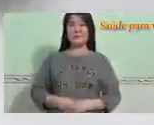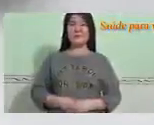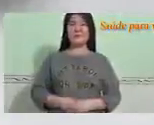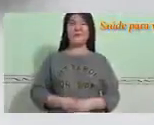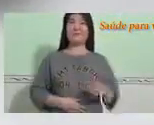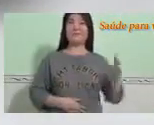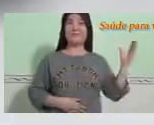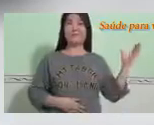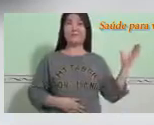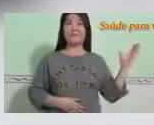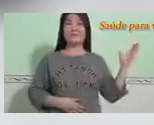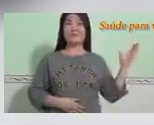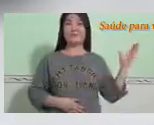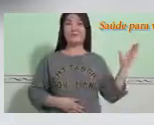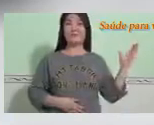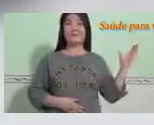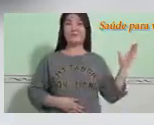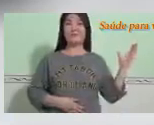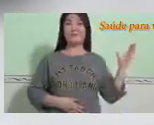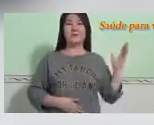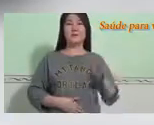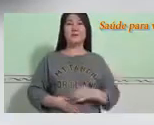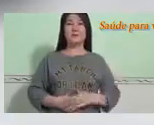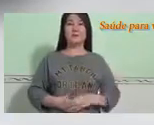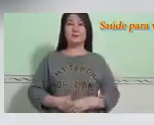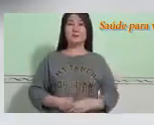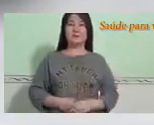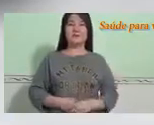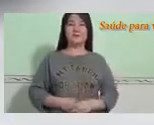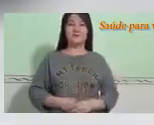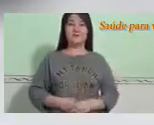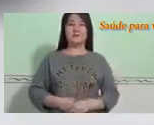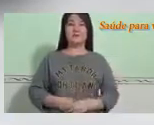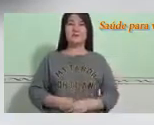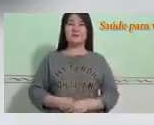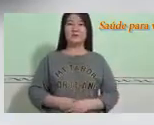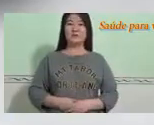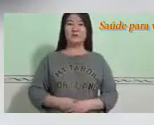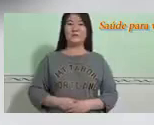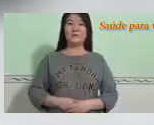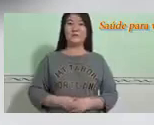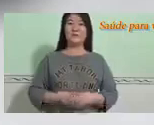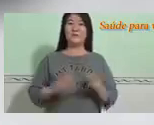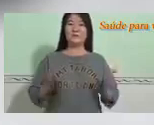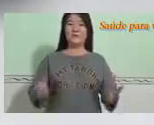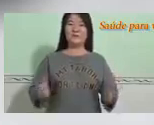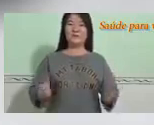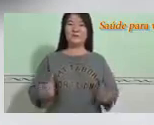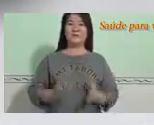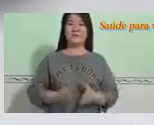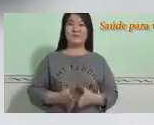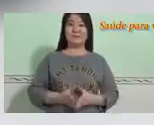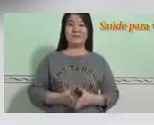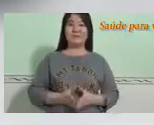Além disso, vírgula, ele tem um efeito de redutor da fome, vírgula, afastando a vontade de comer entre as refeições. No entanto, vírgula,